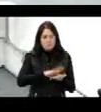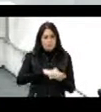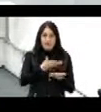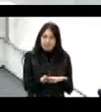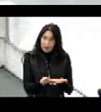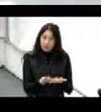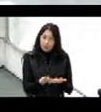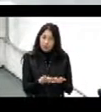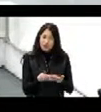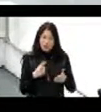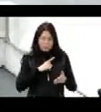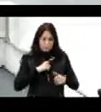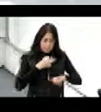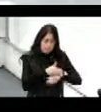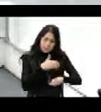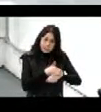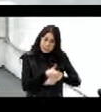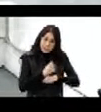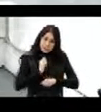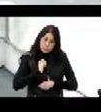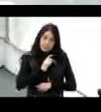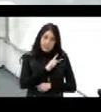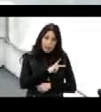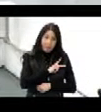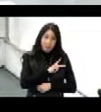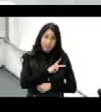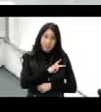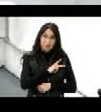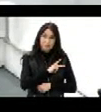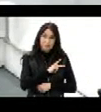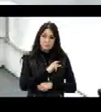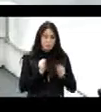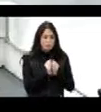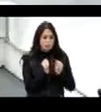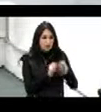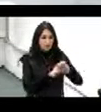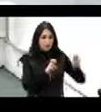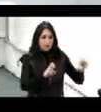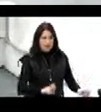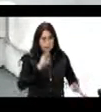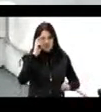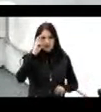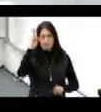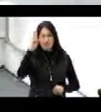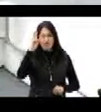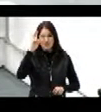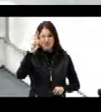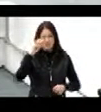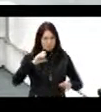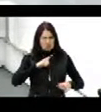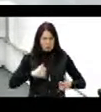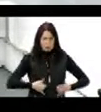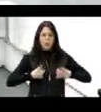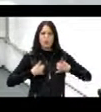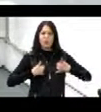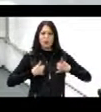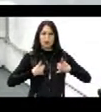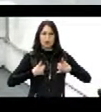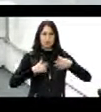aí da APAS efetivamente como membro da diretoria. Tenho muito orgulho disso